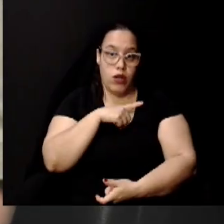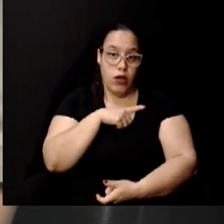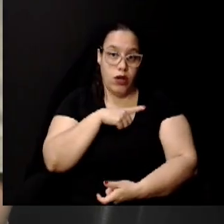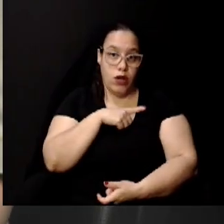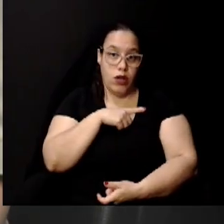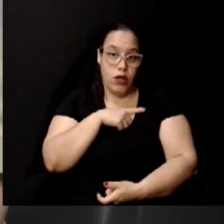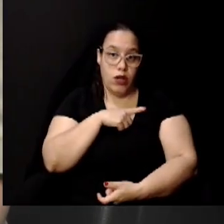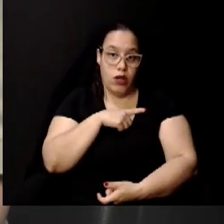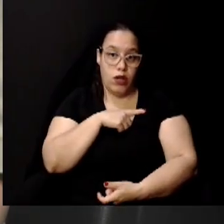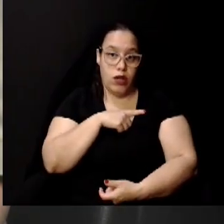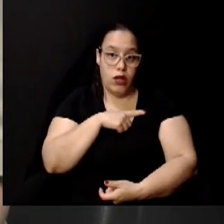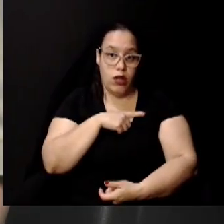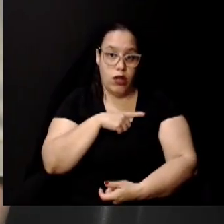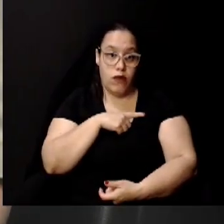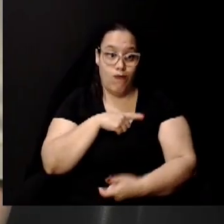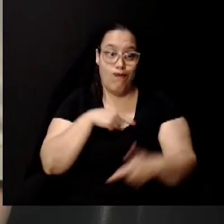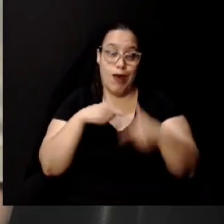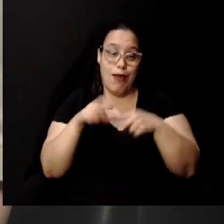trabalho diferentes.